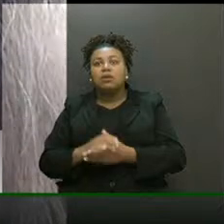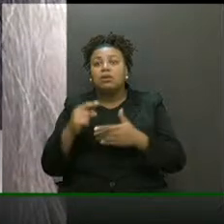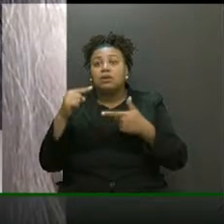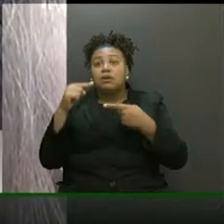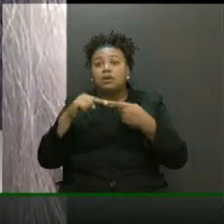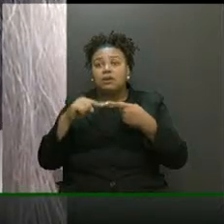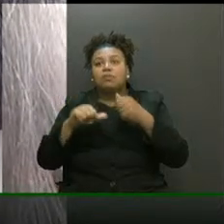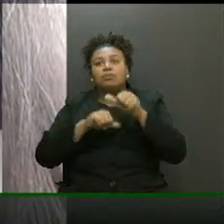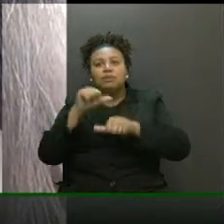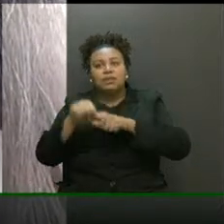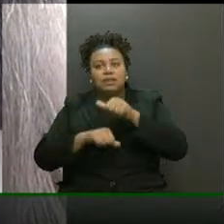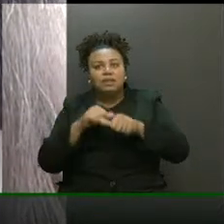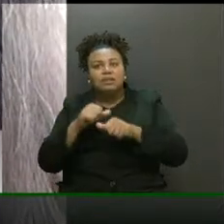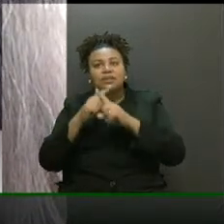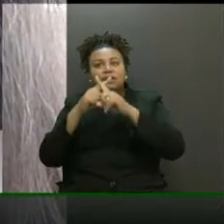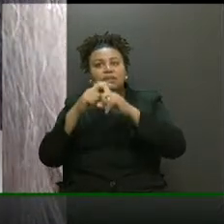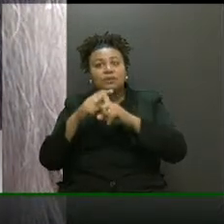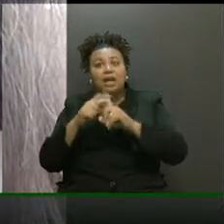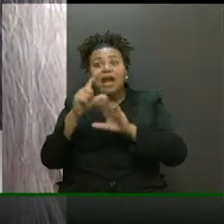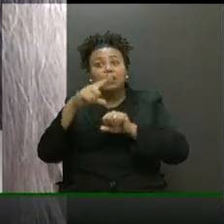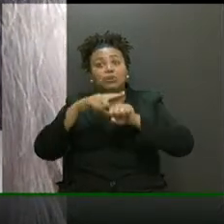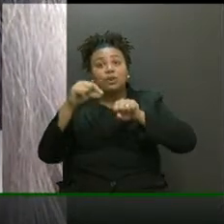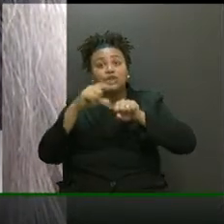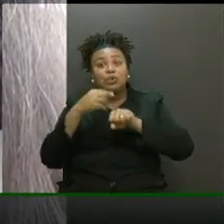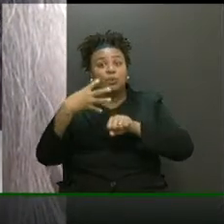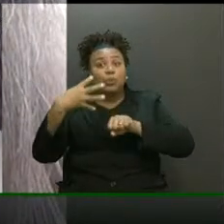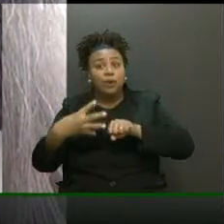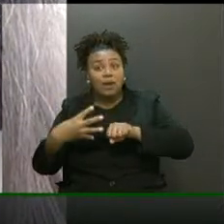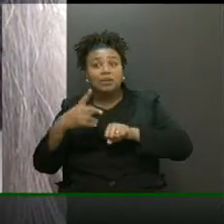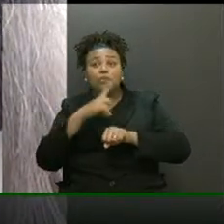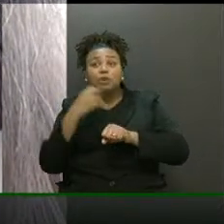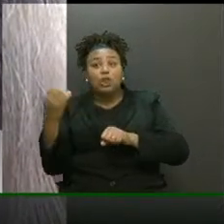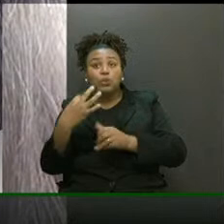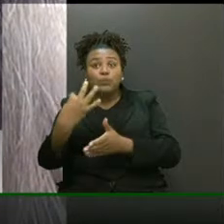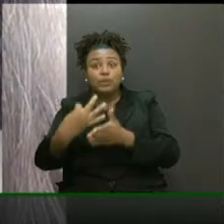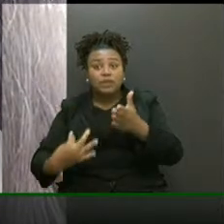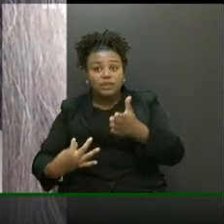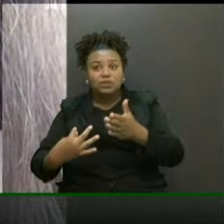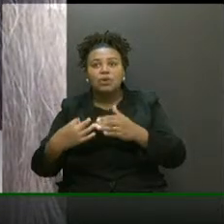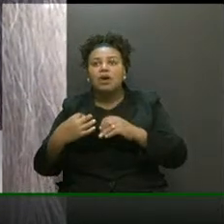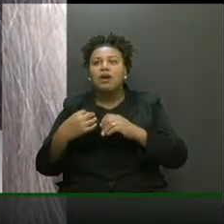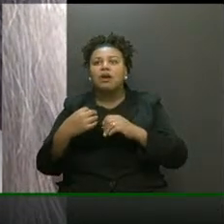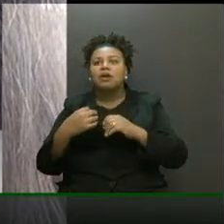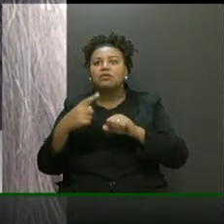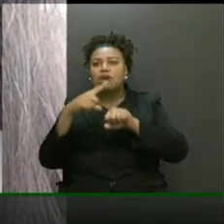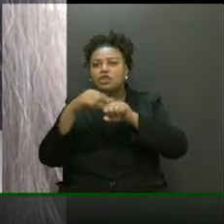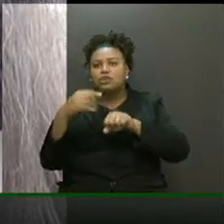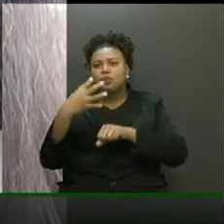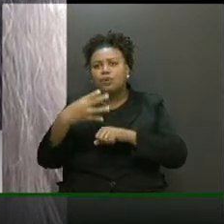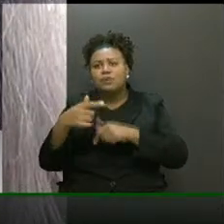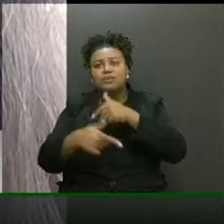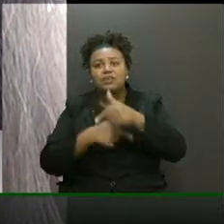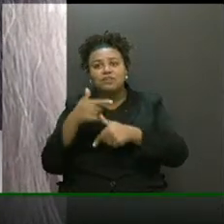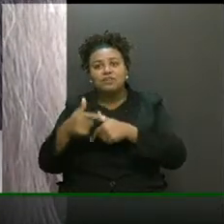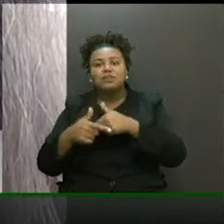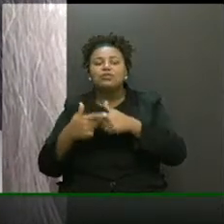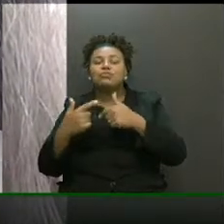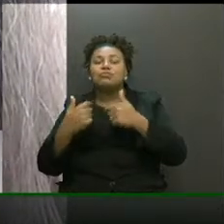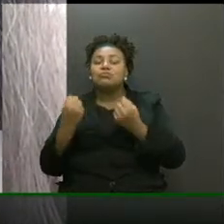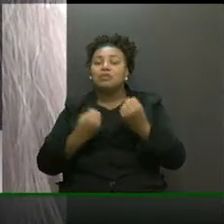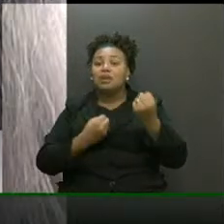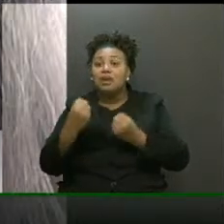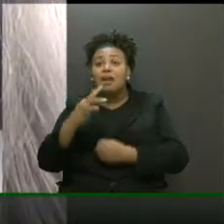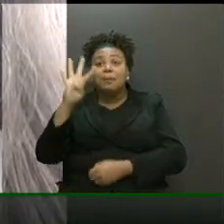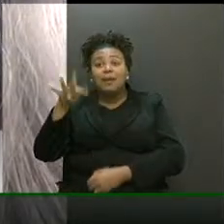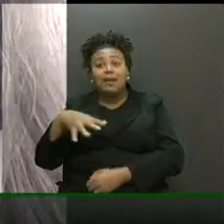1, alteração do inciso do artigo 4º para ter a seguinte redação. No título 4, serviços de trânsito da tabela